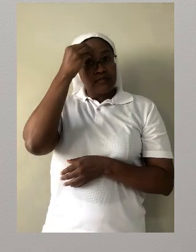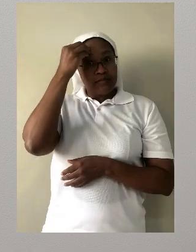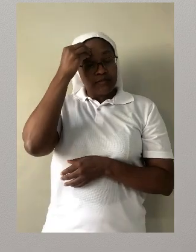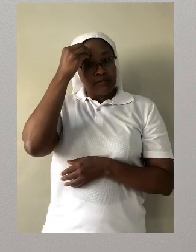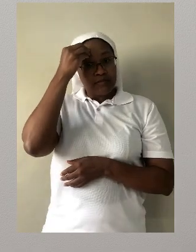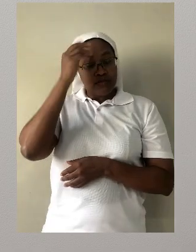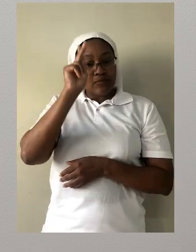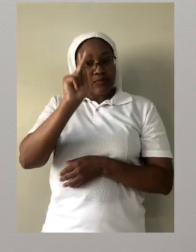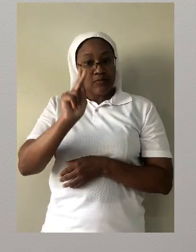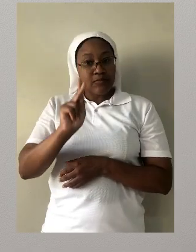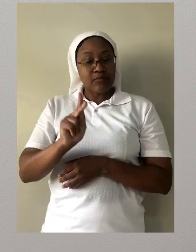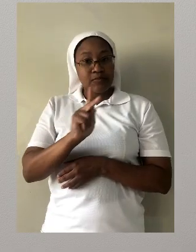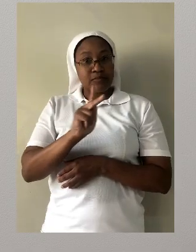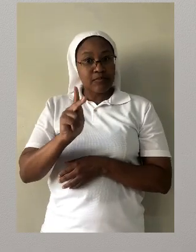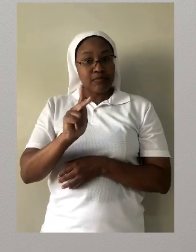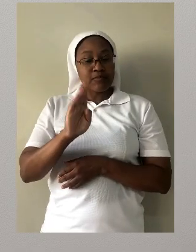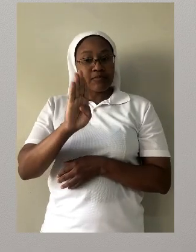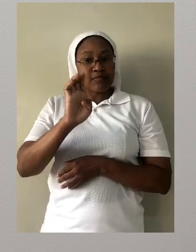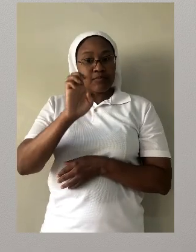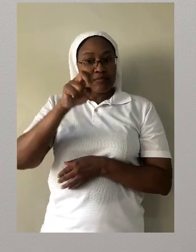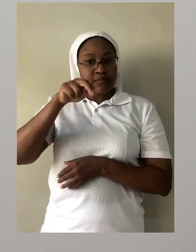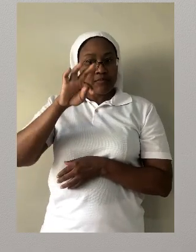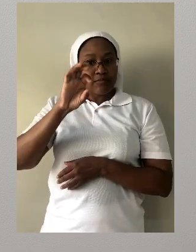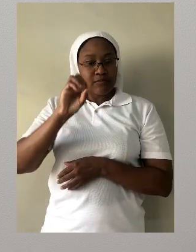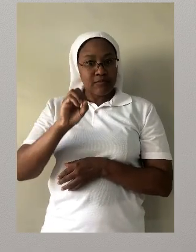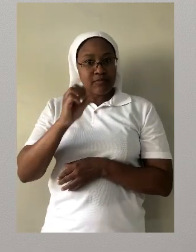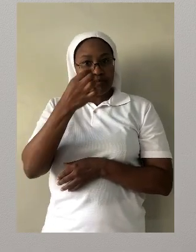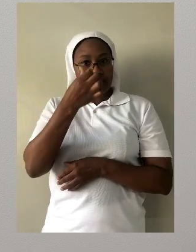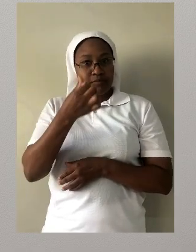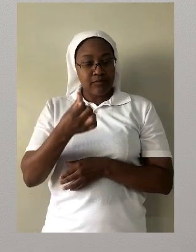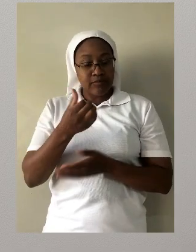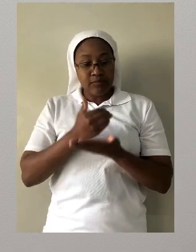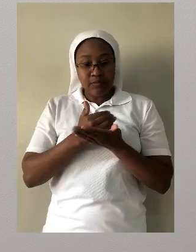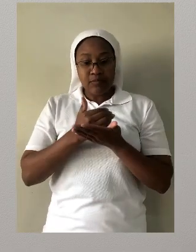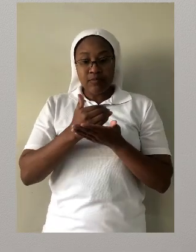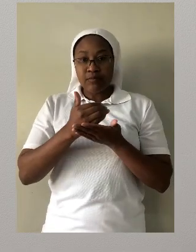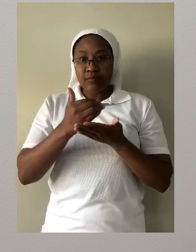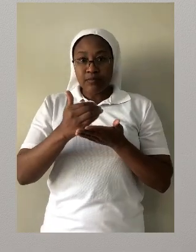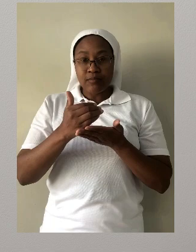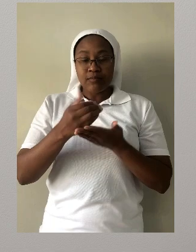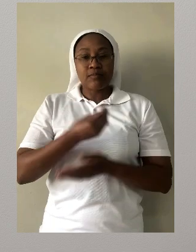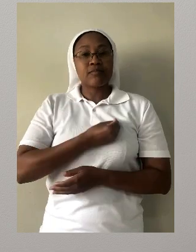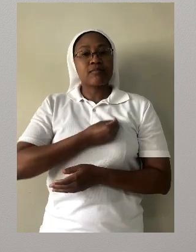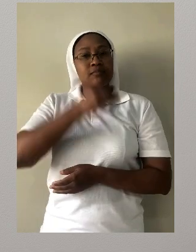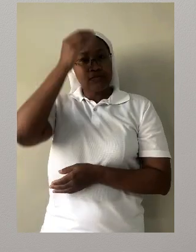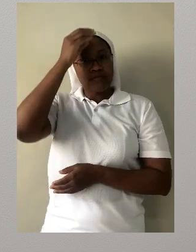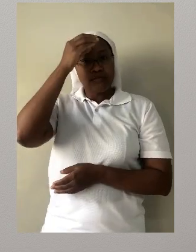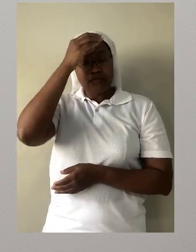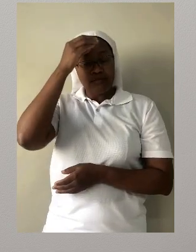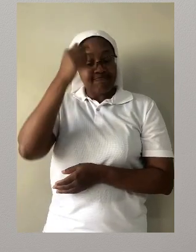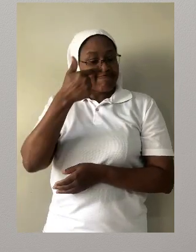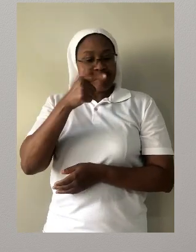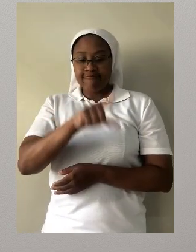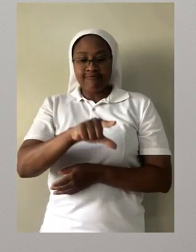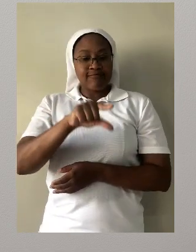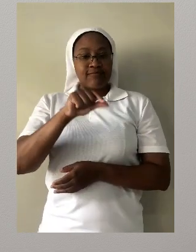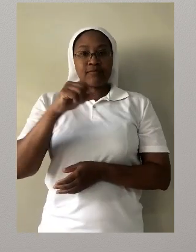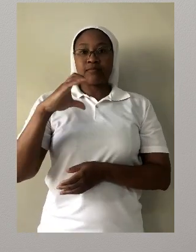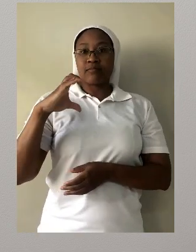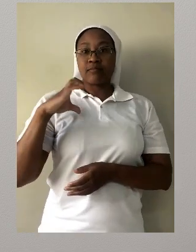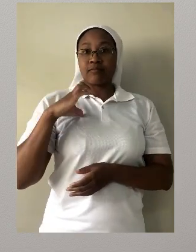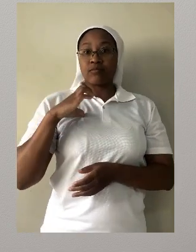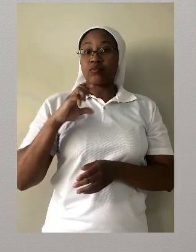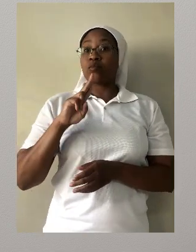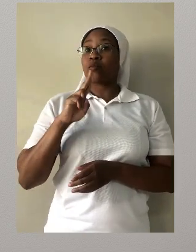pensamento de Bento XVI, quando ele diz assim: ao início do ser cristão, não há uma decisão